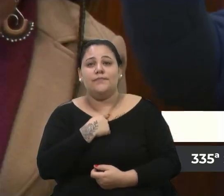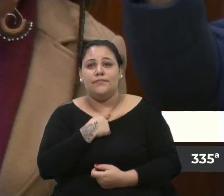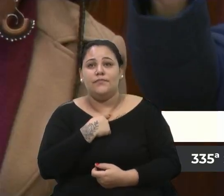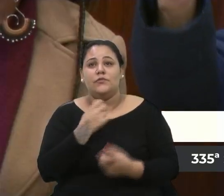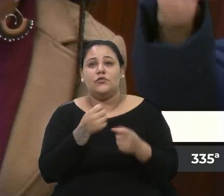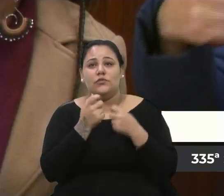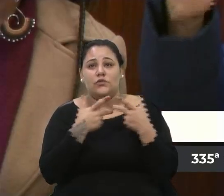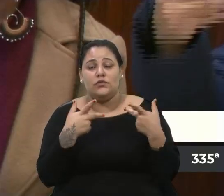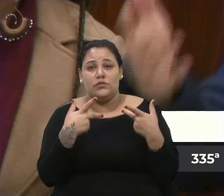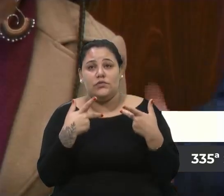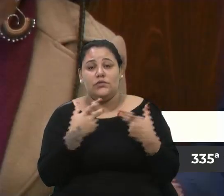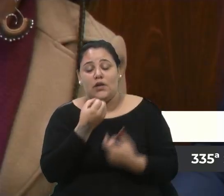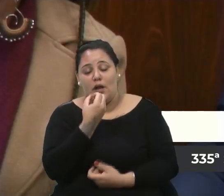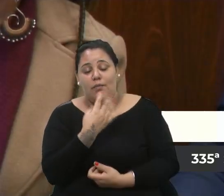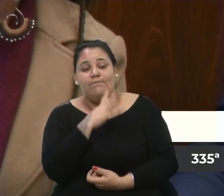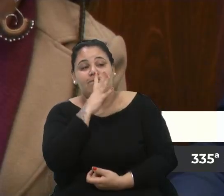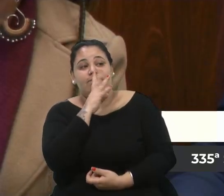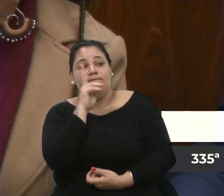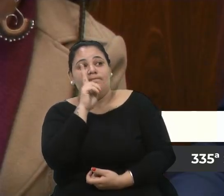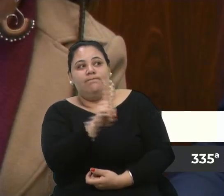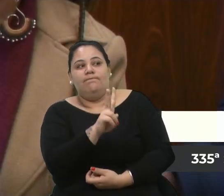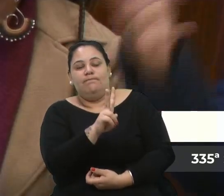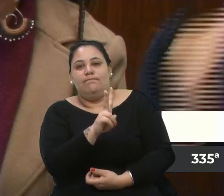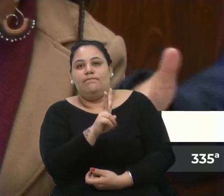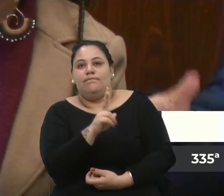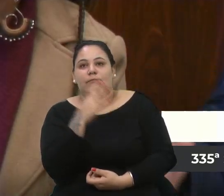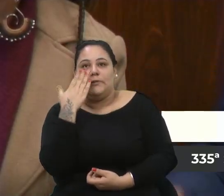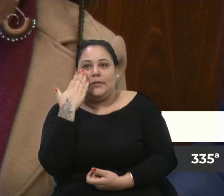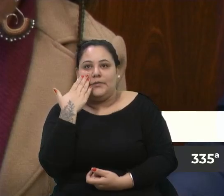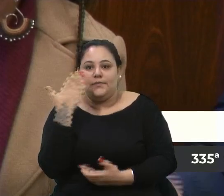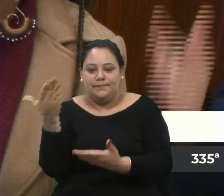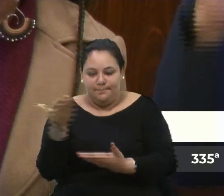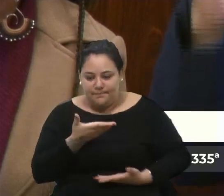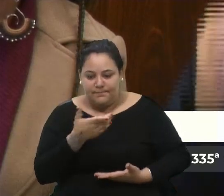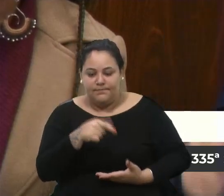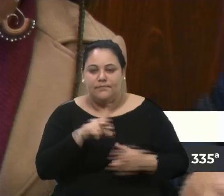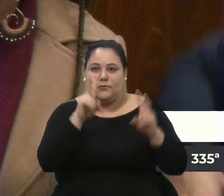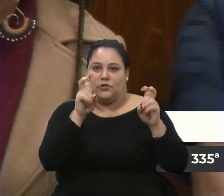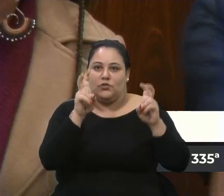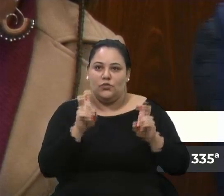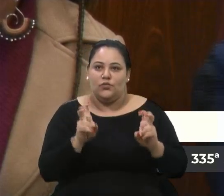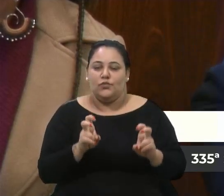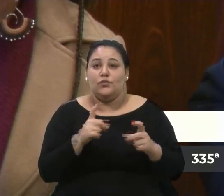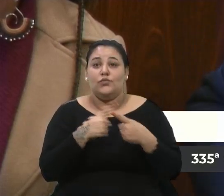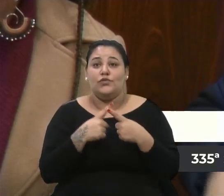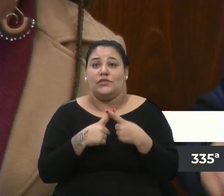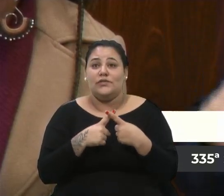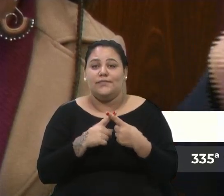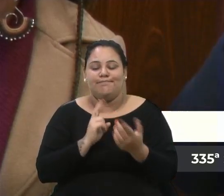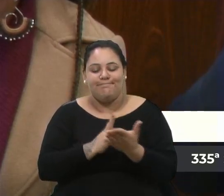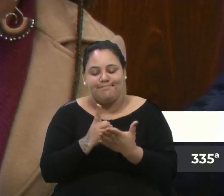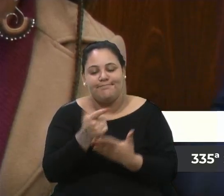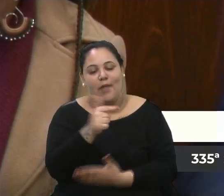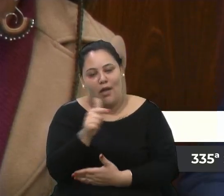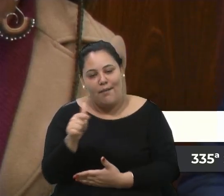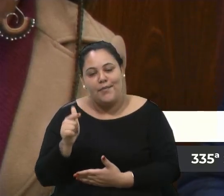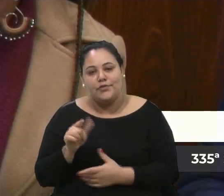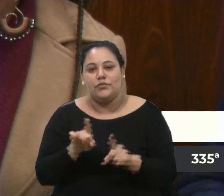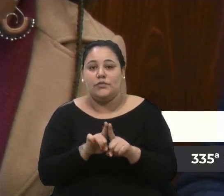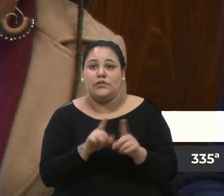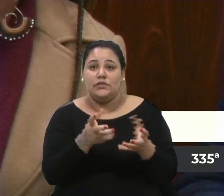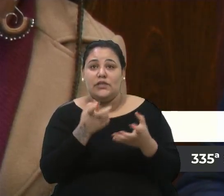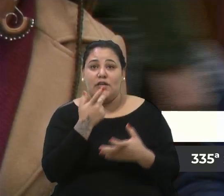a gente olhar assim e trazer esses temas, porque muitos deles se repetem, né? E quero falar